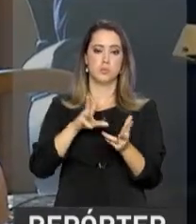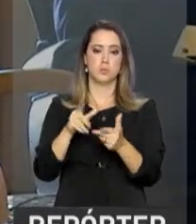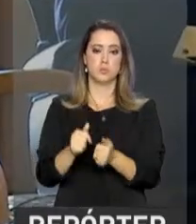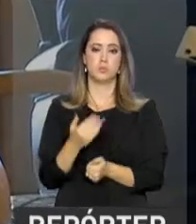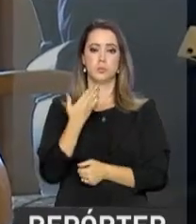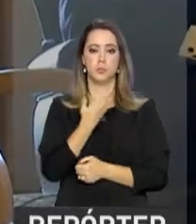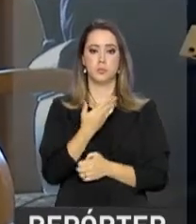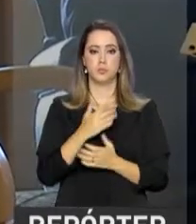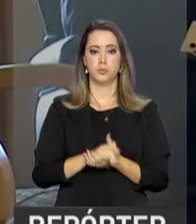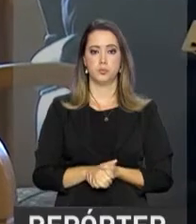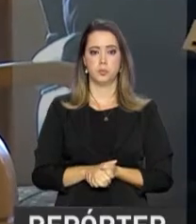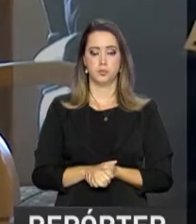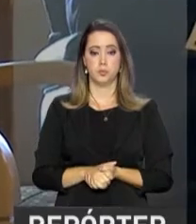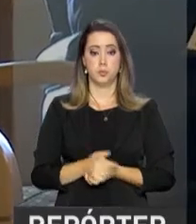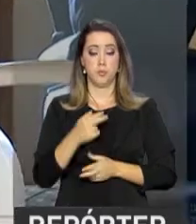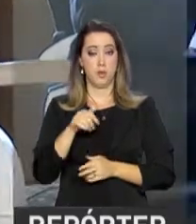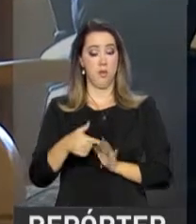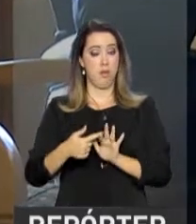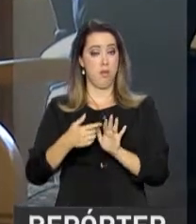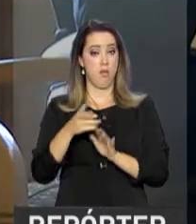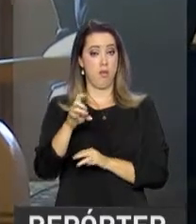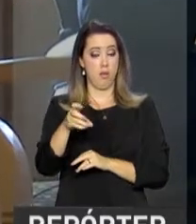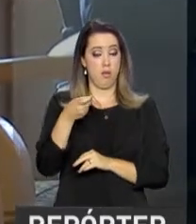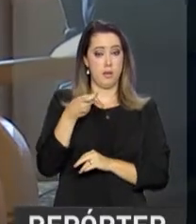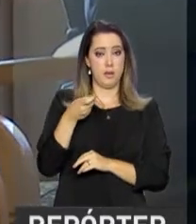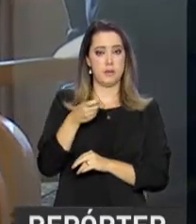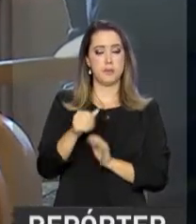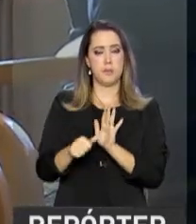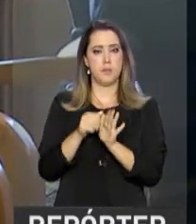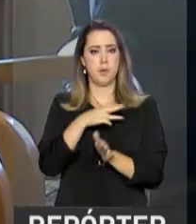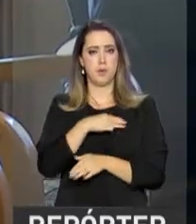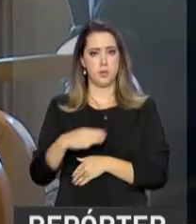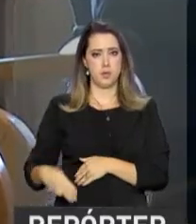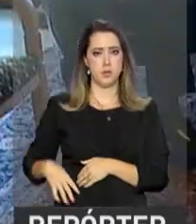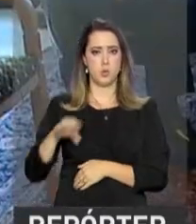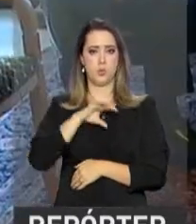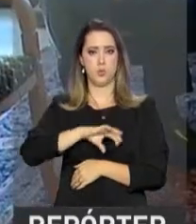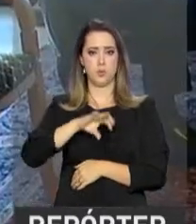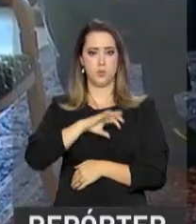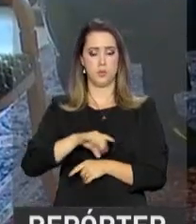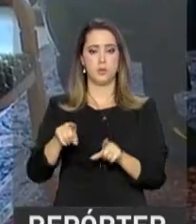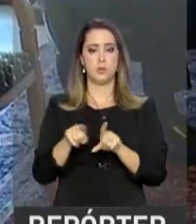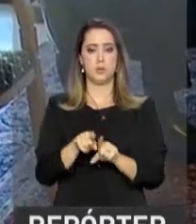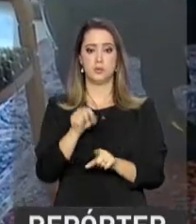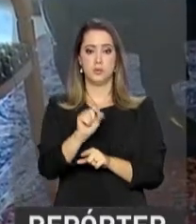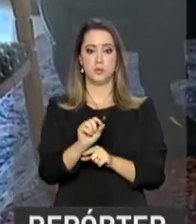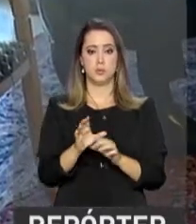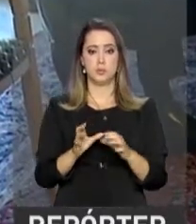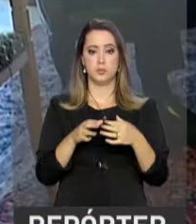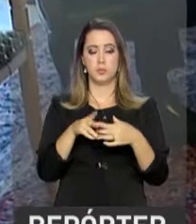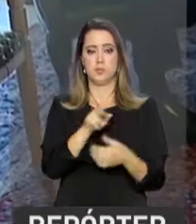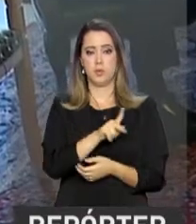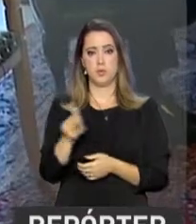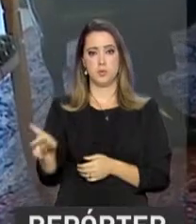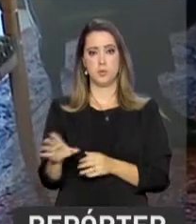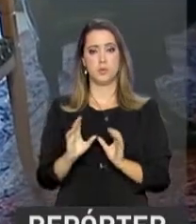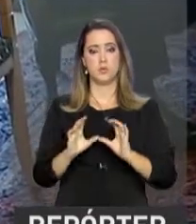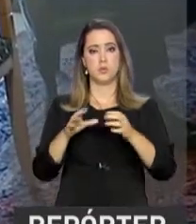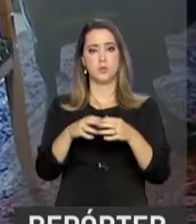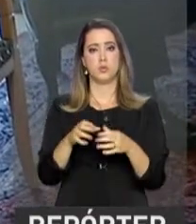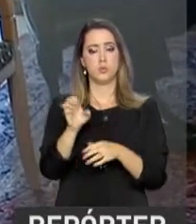manuel durão barroso eo primeiro ministro de portugal e ex presidente da comissão europeia ele disse que trocou informações